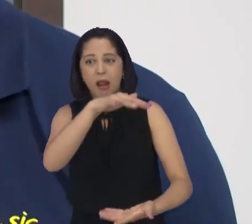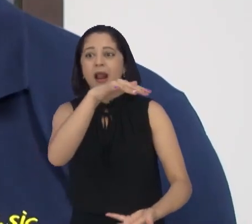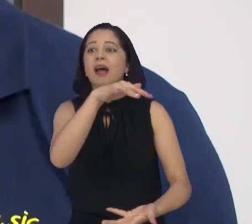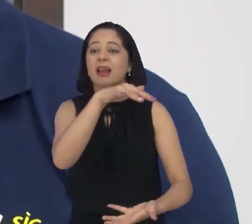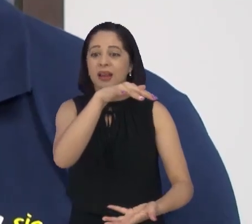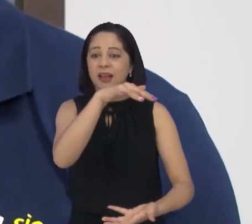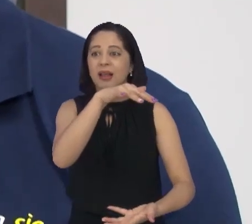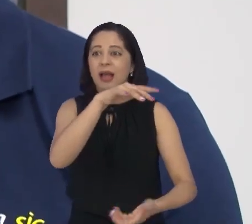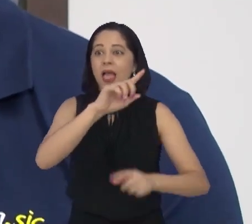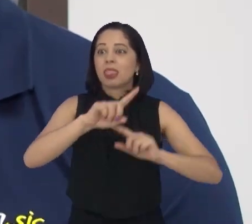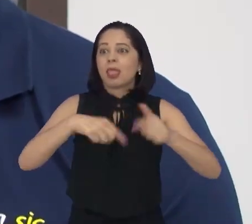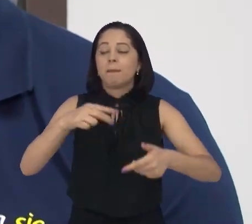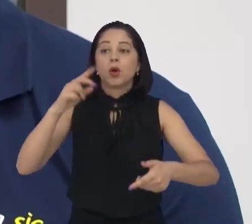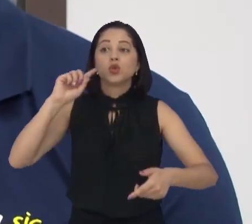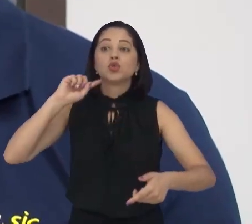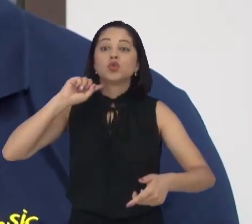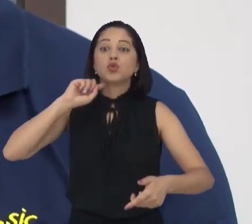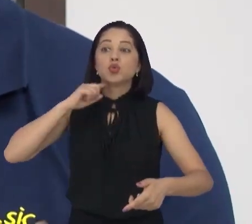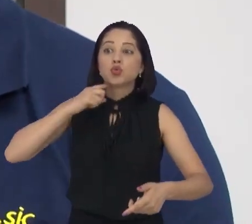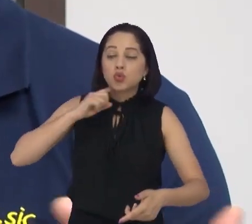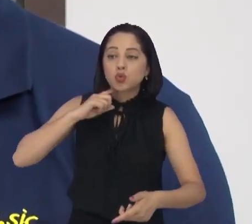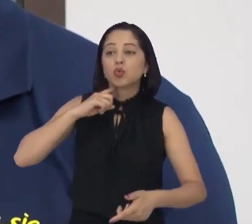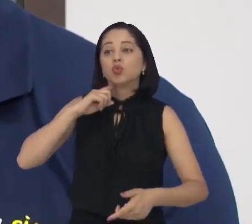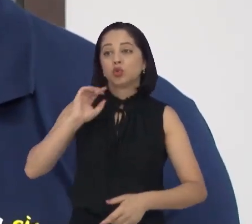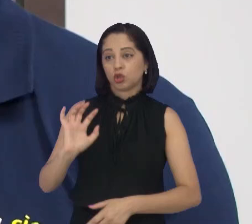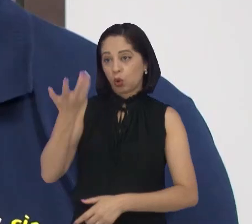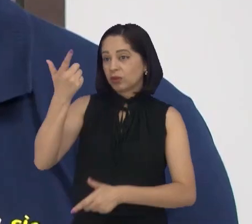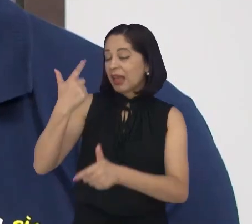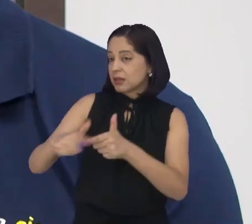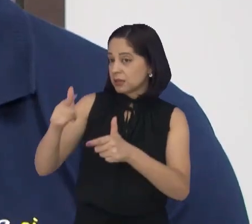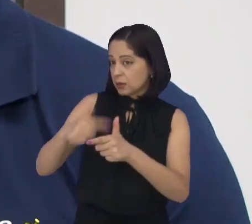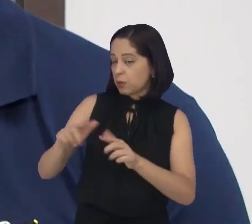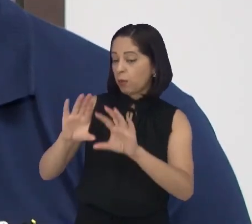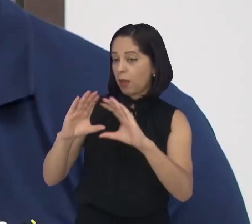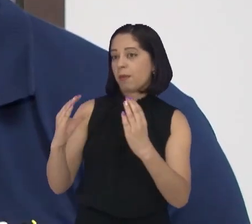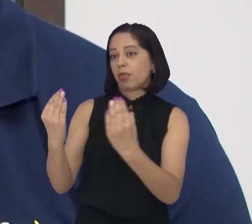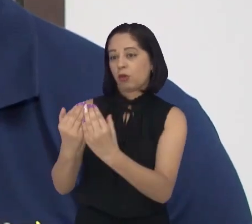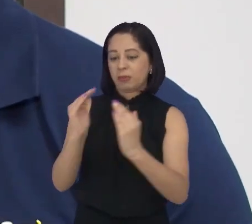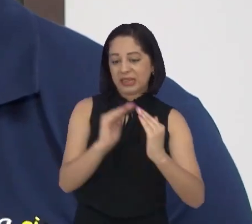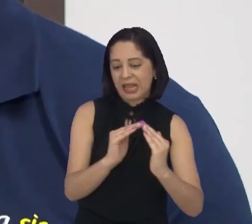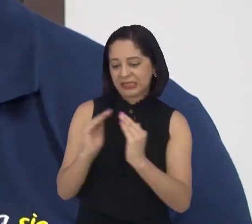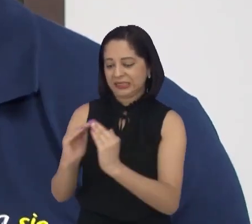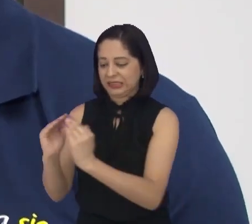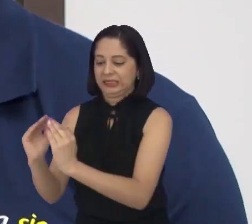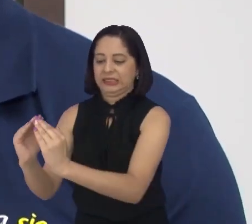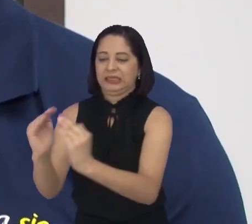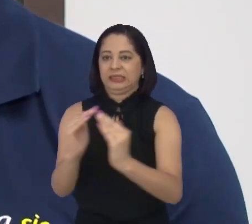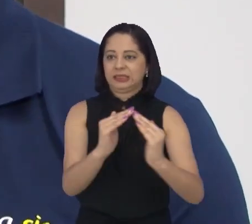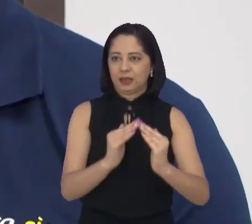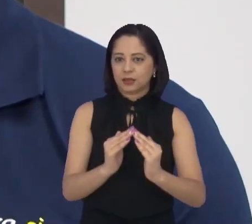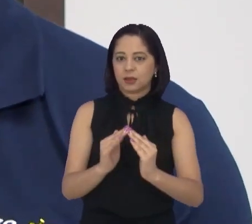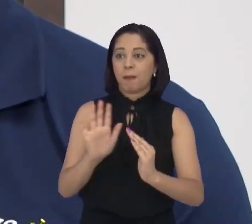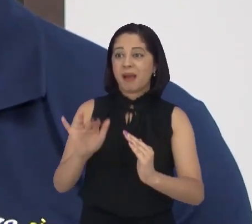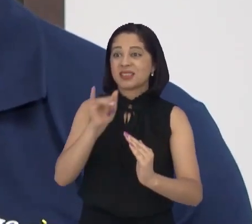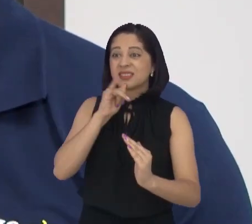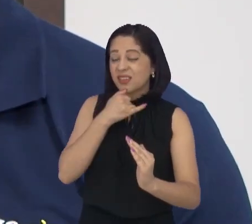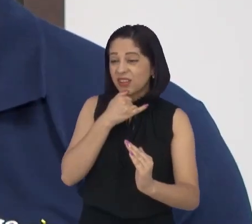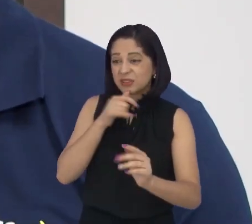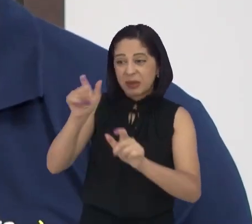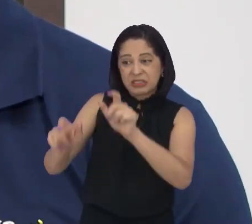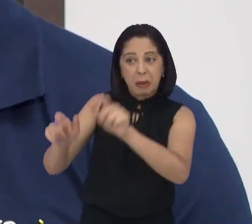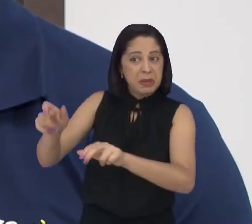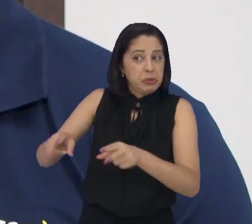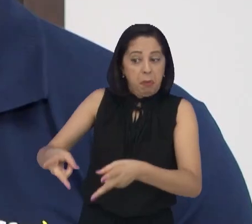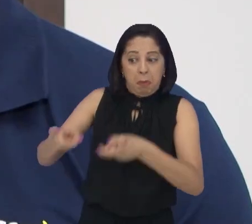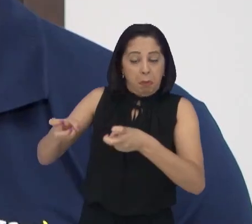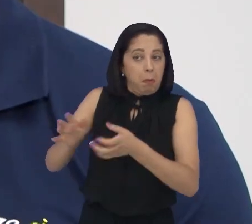num grande volume. Isso gera um problema muito grande ali para a comunidade, para a vizinhança em volta. Infelizmente, essas pessoas não se percebem